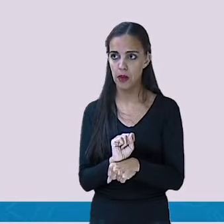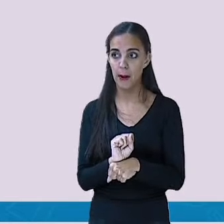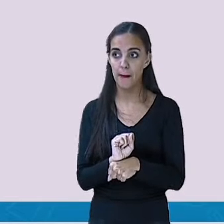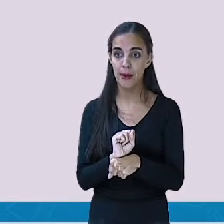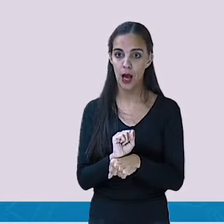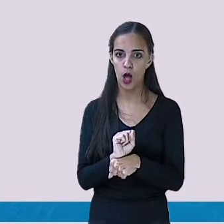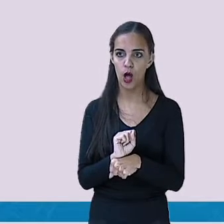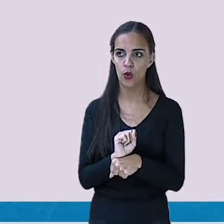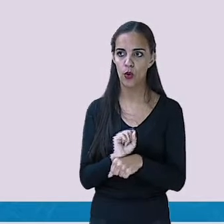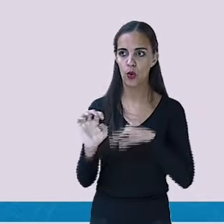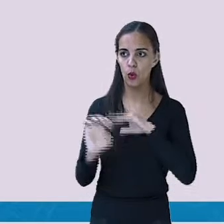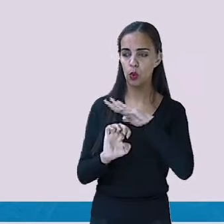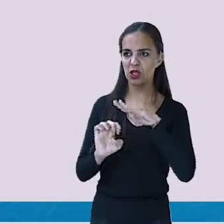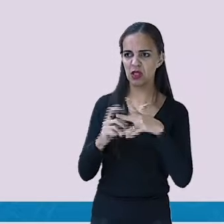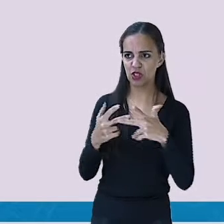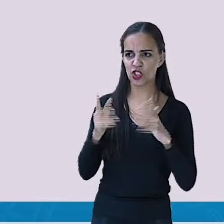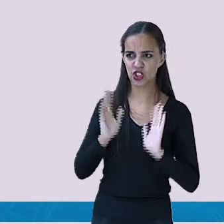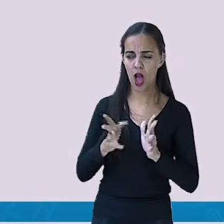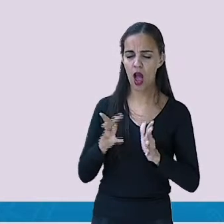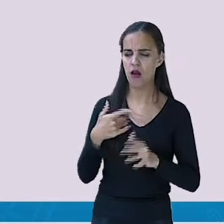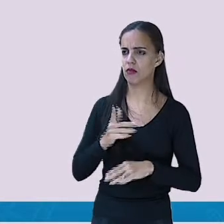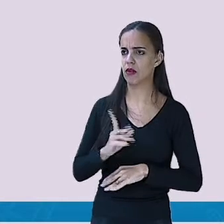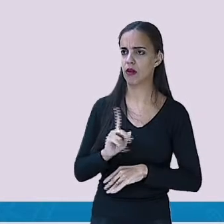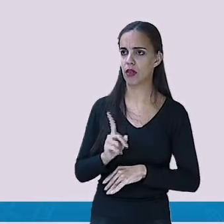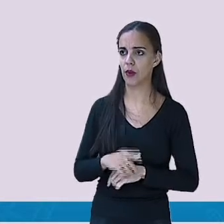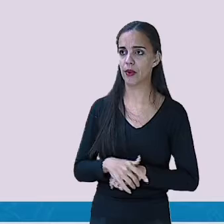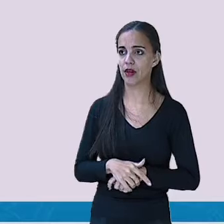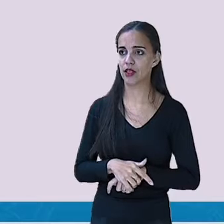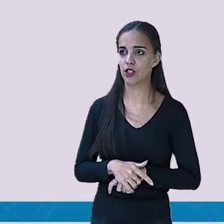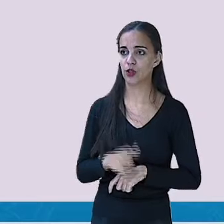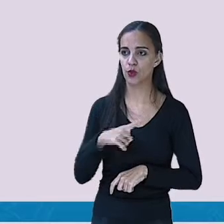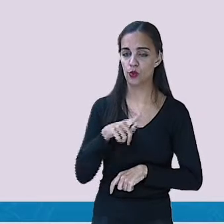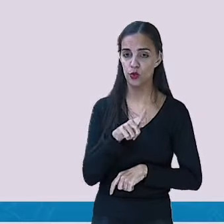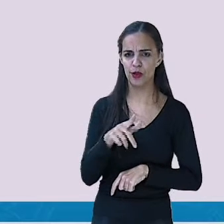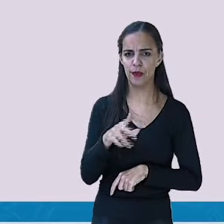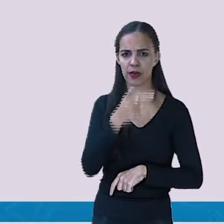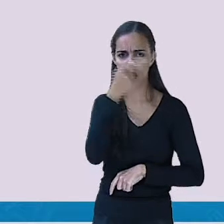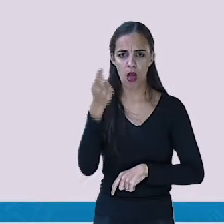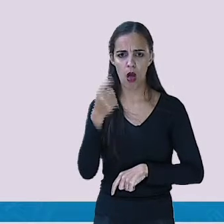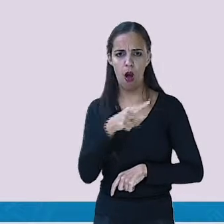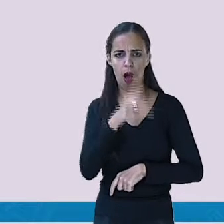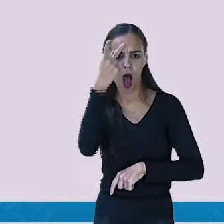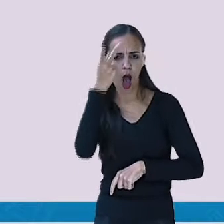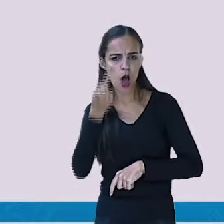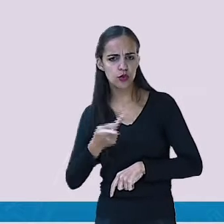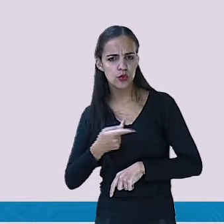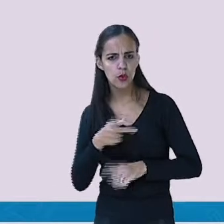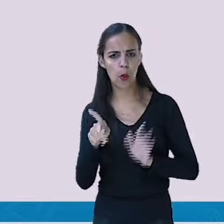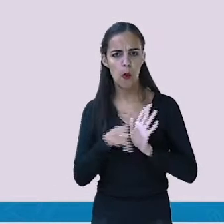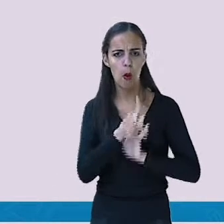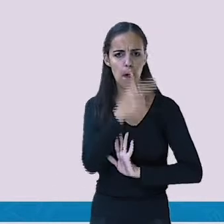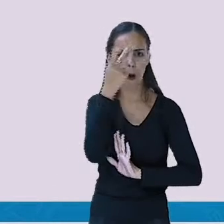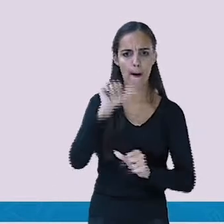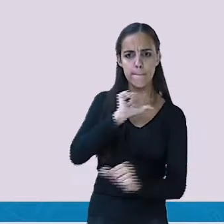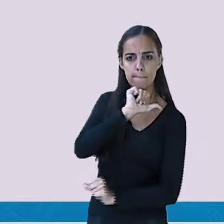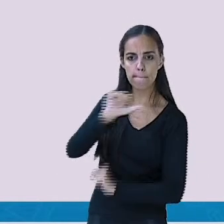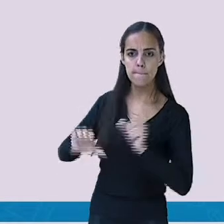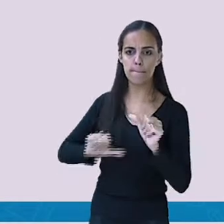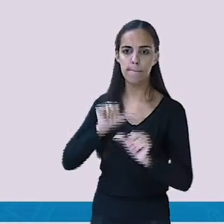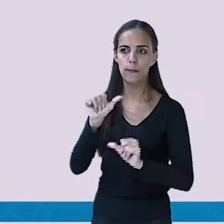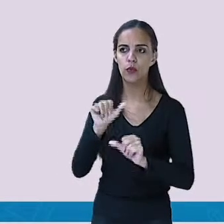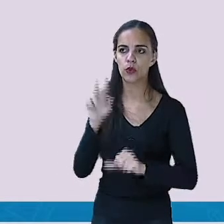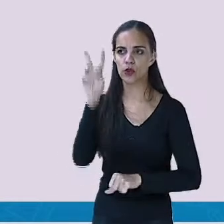indústrias? Não, são as atitudes para poder fazer diferença, e